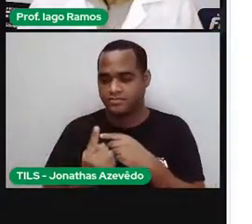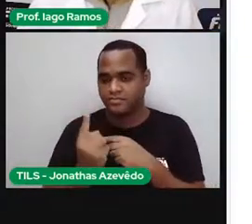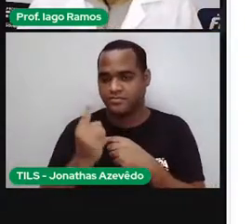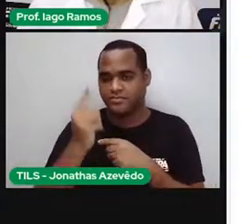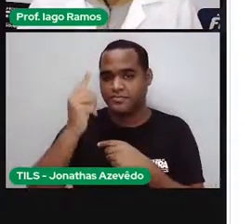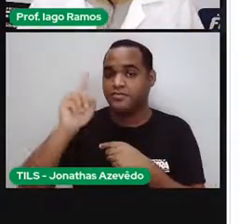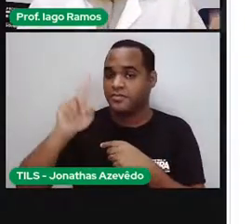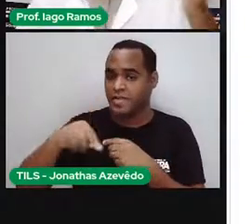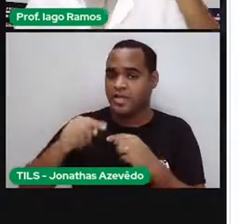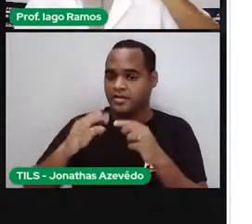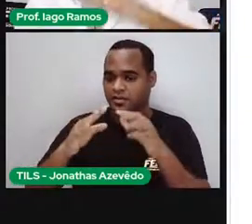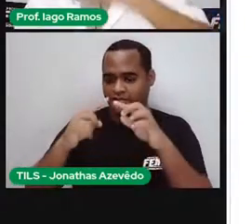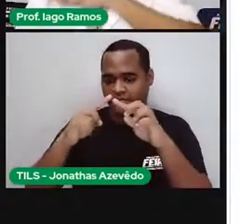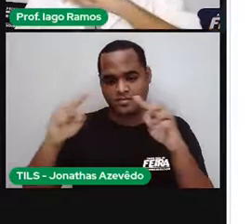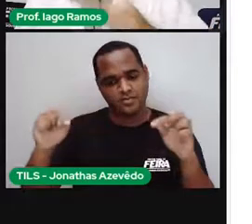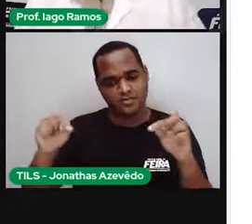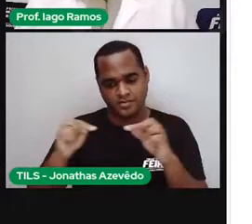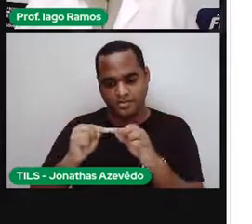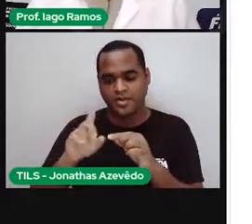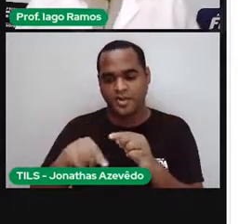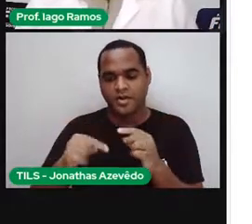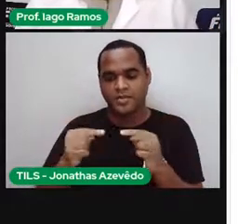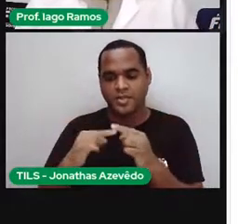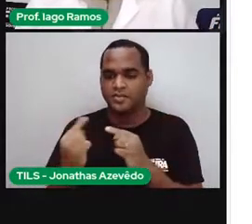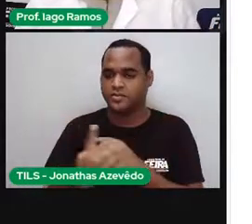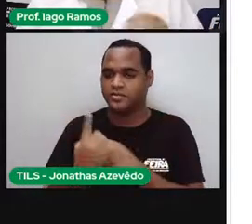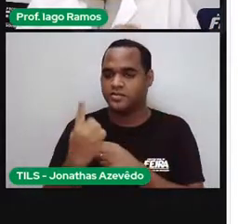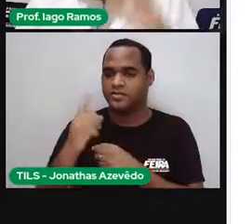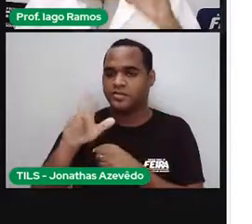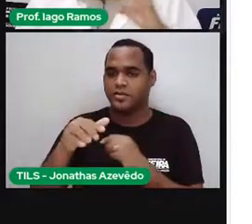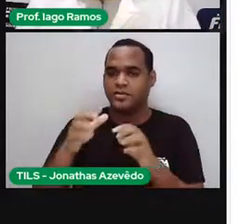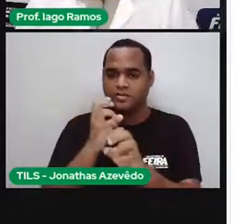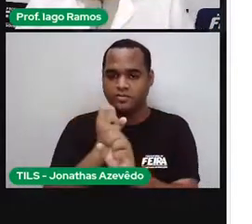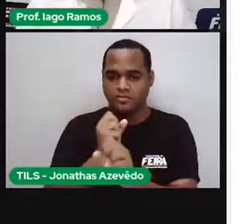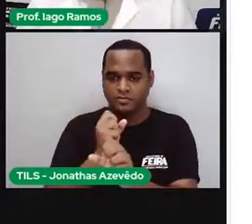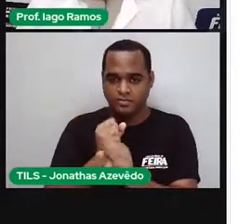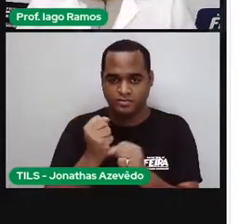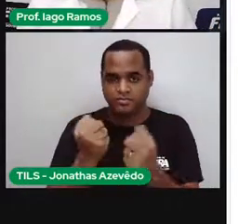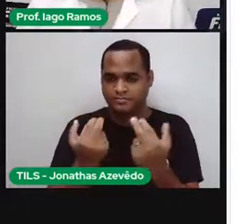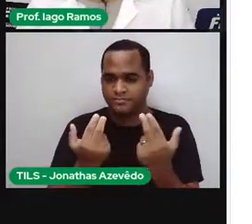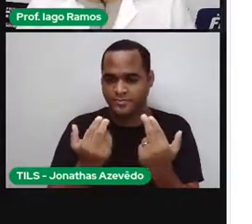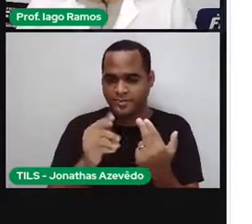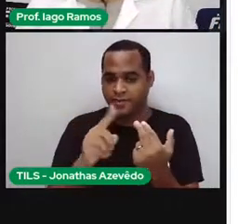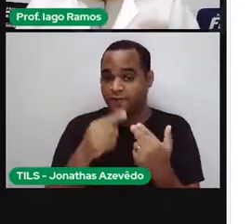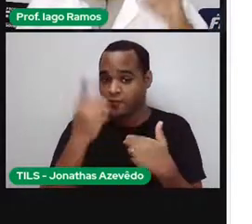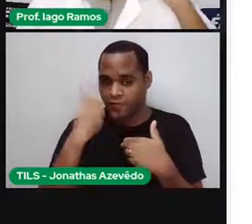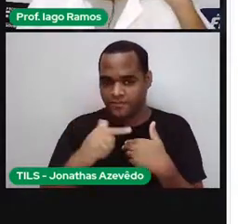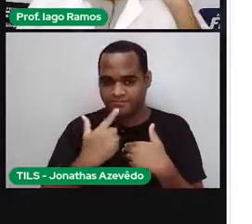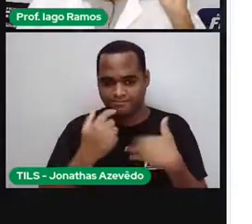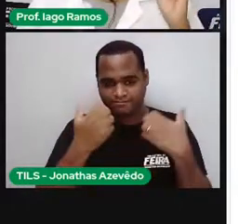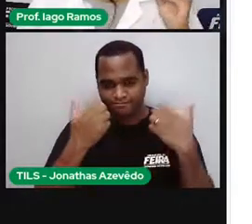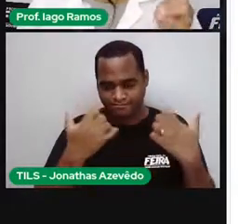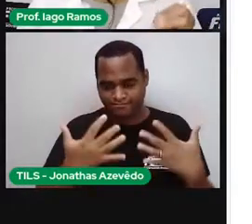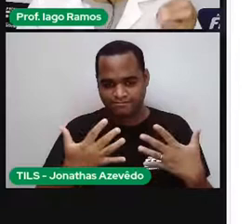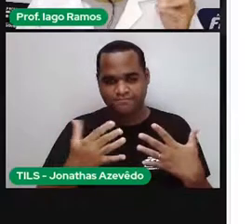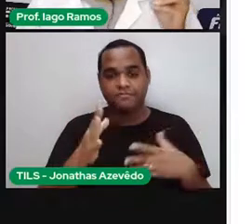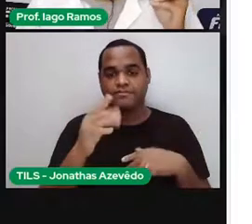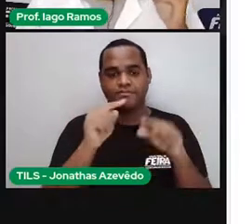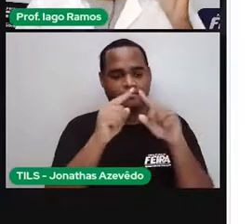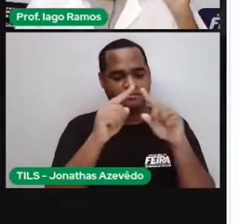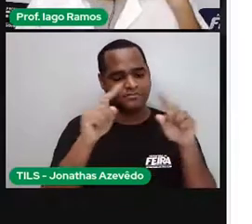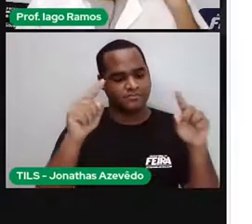do triângulo retângulo é a altura do triângulo vou repetir porque pode ter ficado confuso o